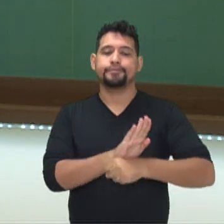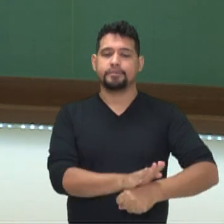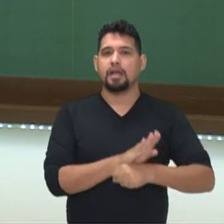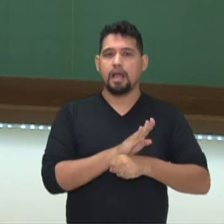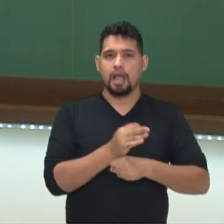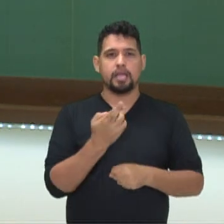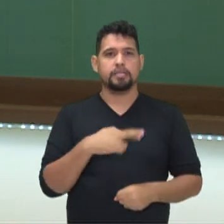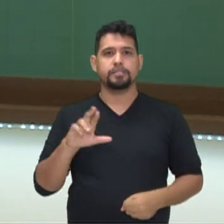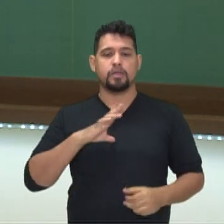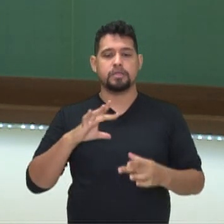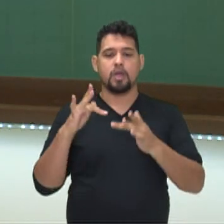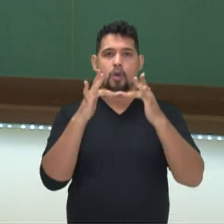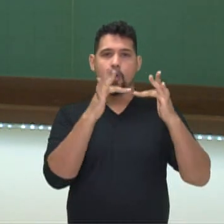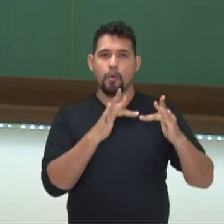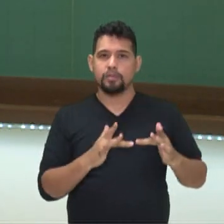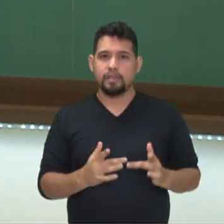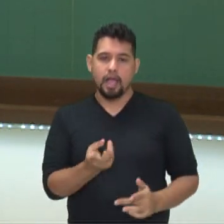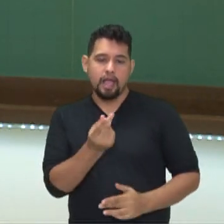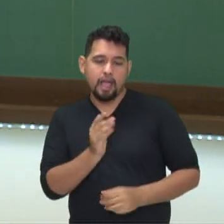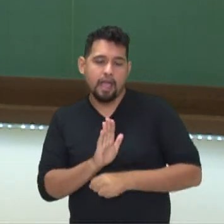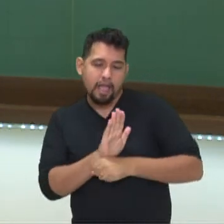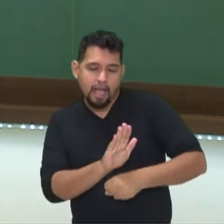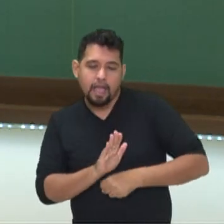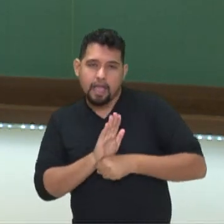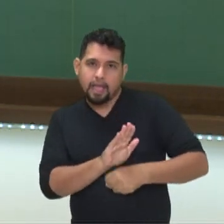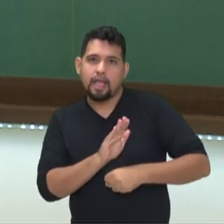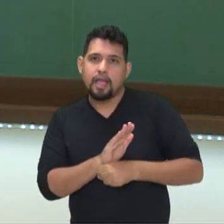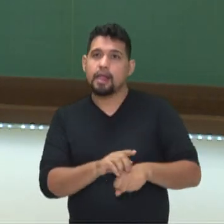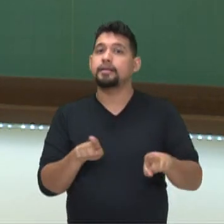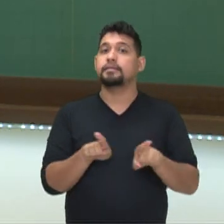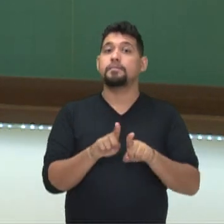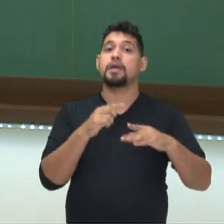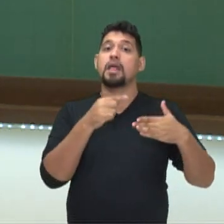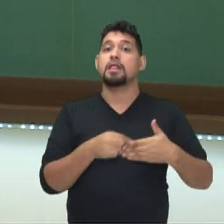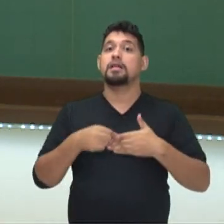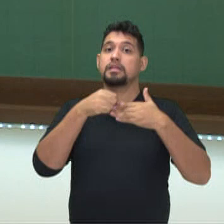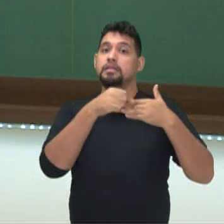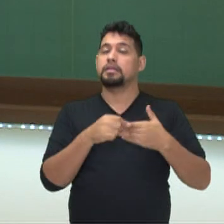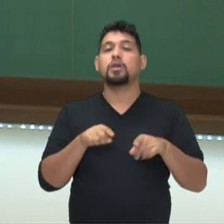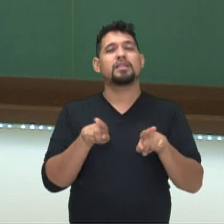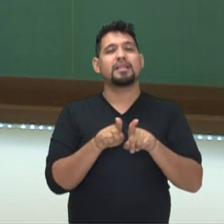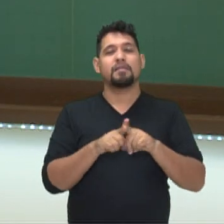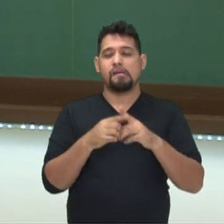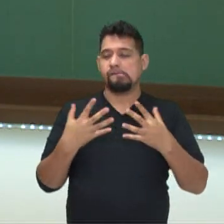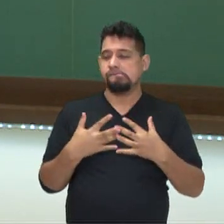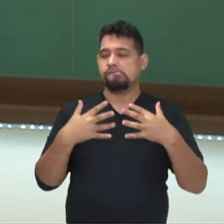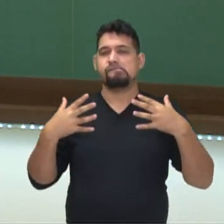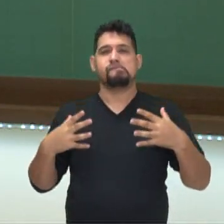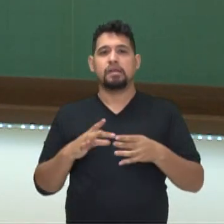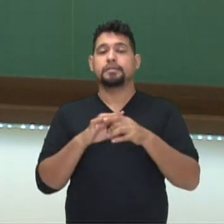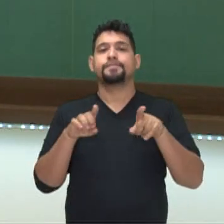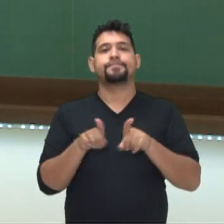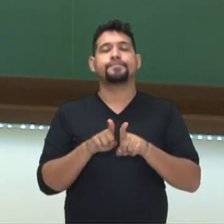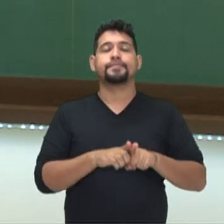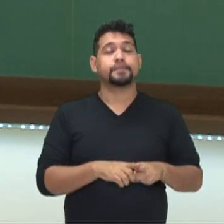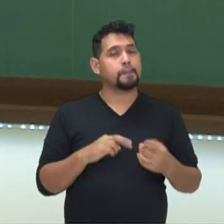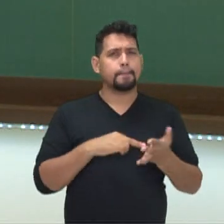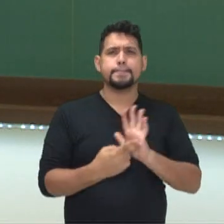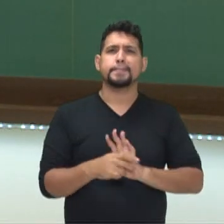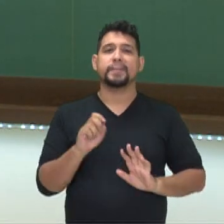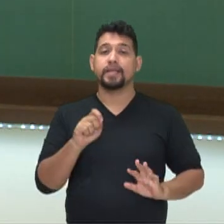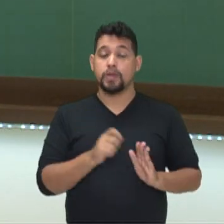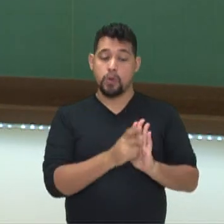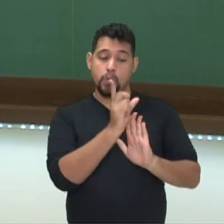manter elos, laços com os líderes religiosos, ou ainda proibir ou embaraçar o funcionamento. Traduzindo aqui